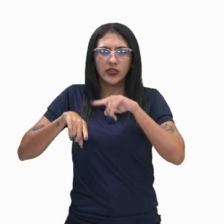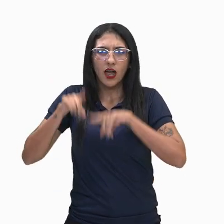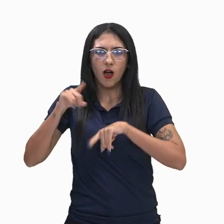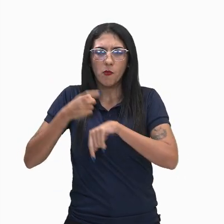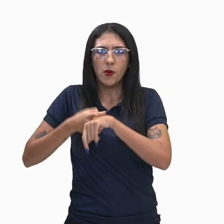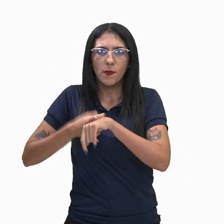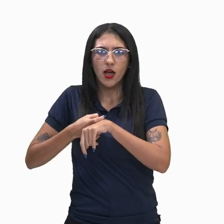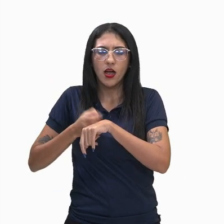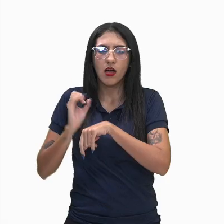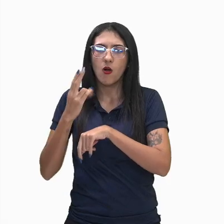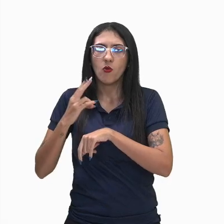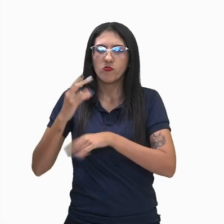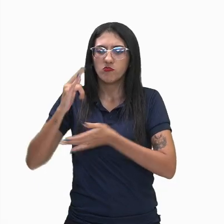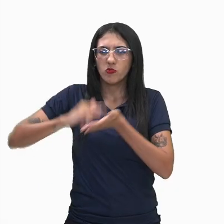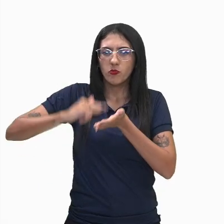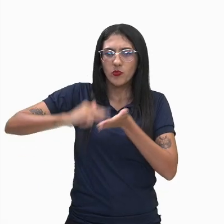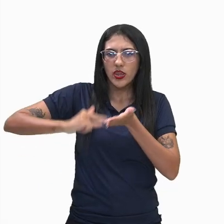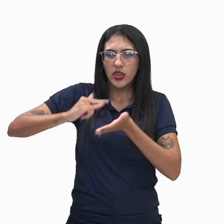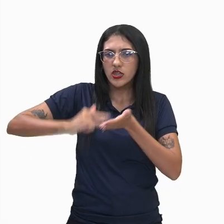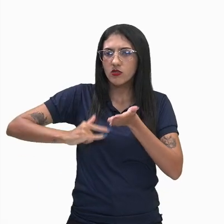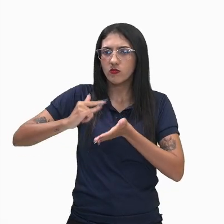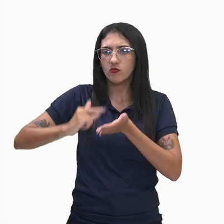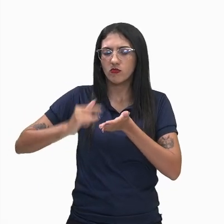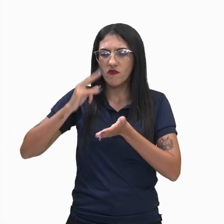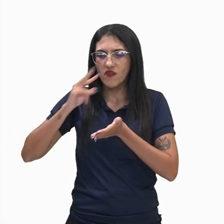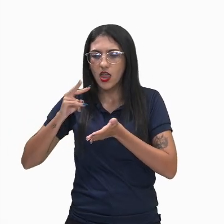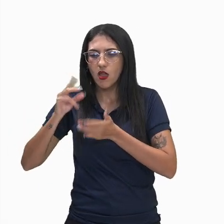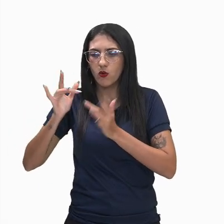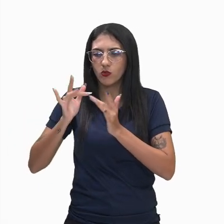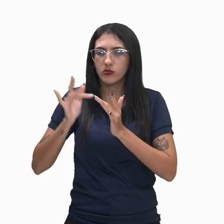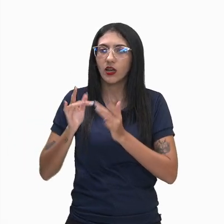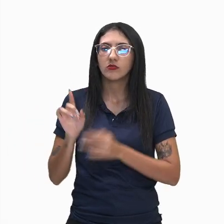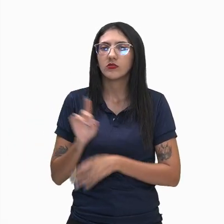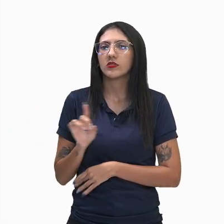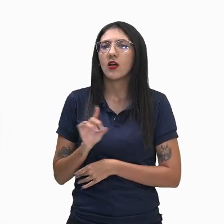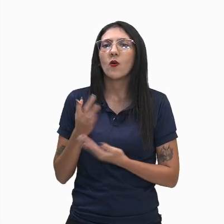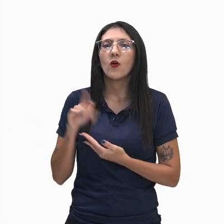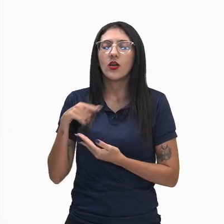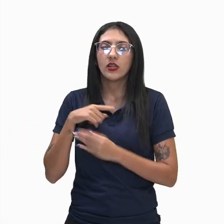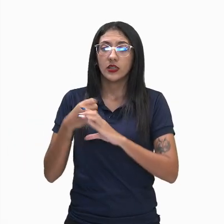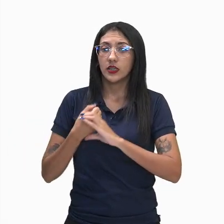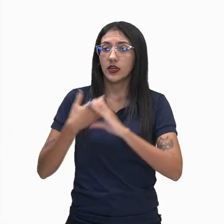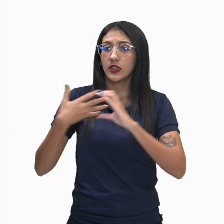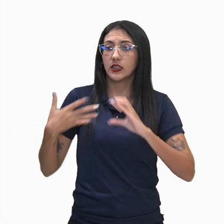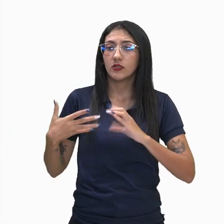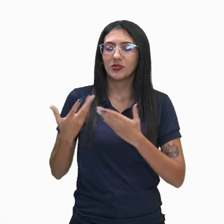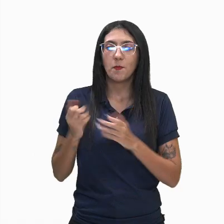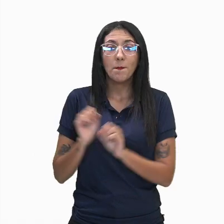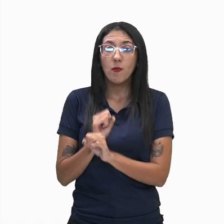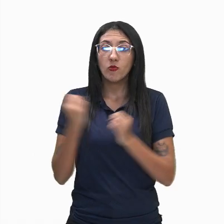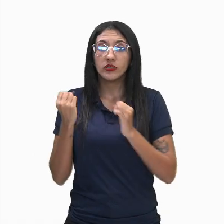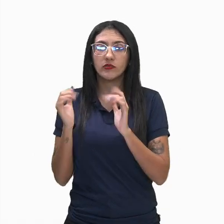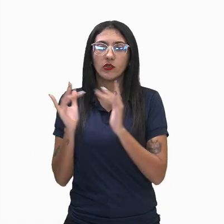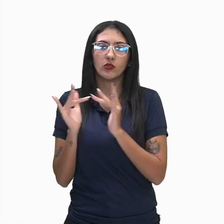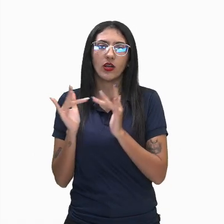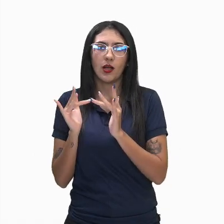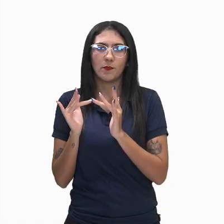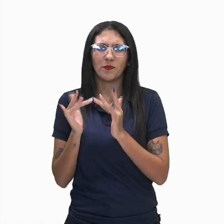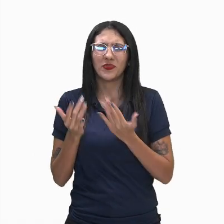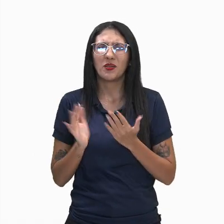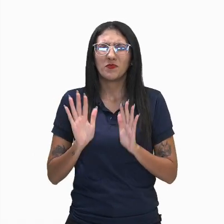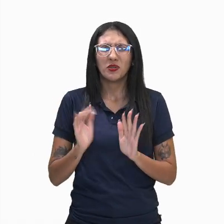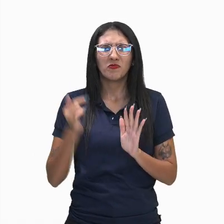ou documentos físicos, mas sim em elementos intangíveis. E aí você me